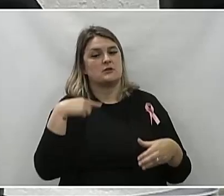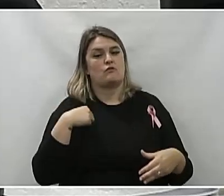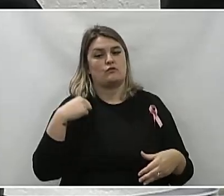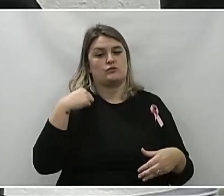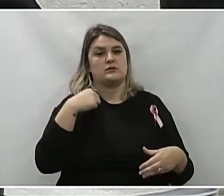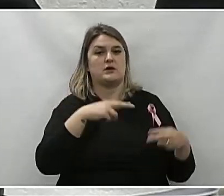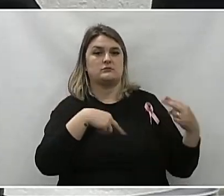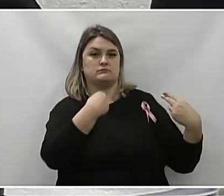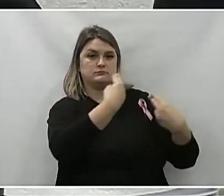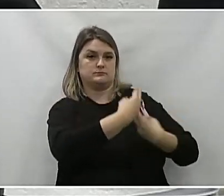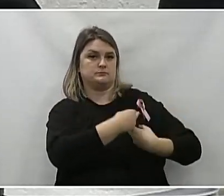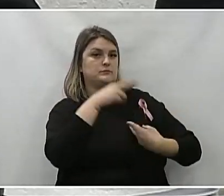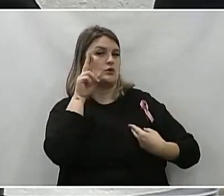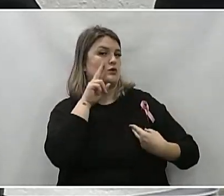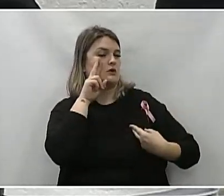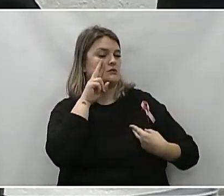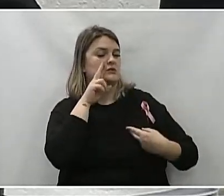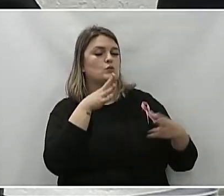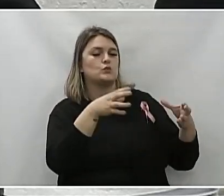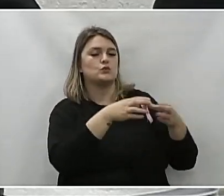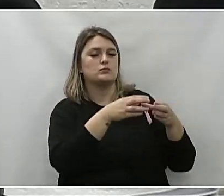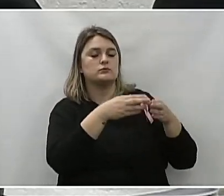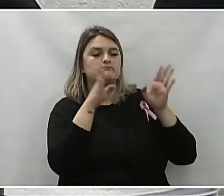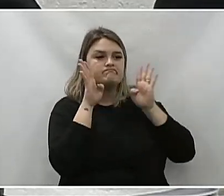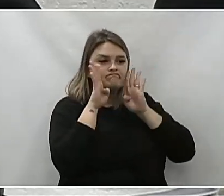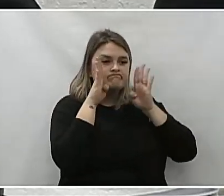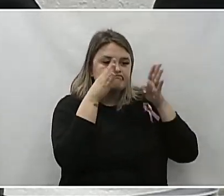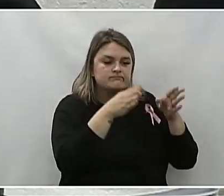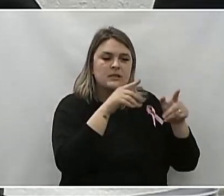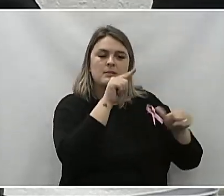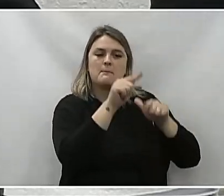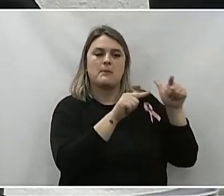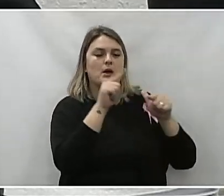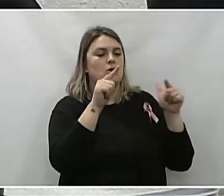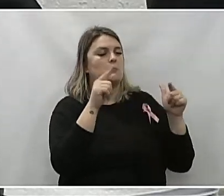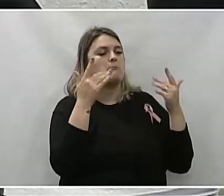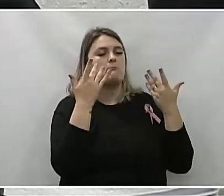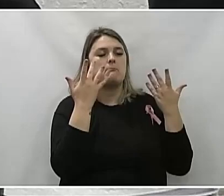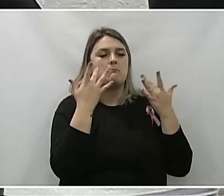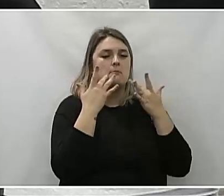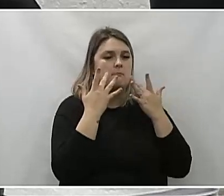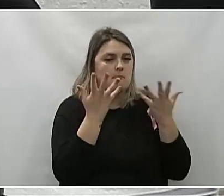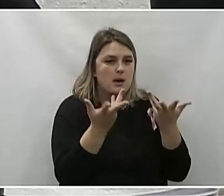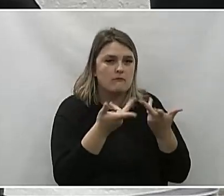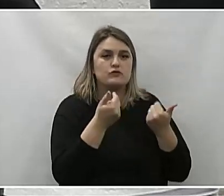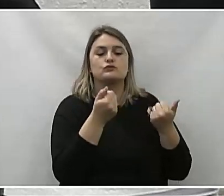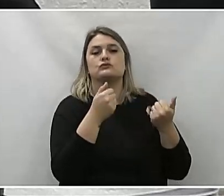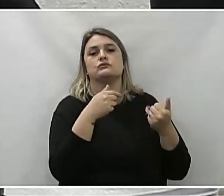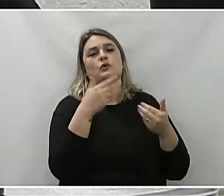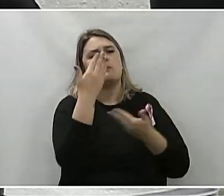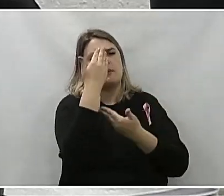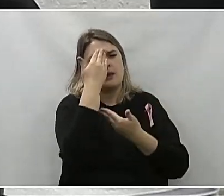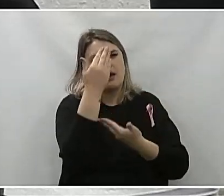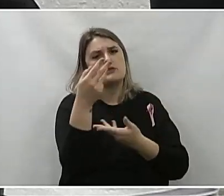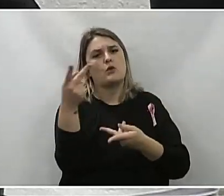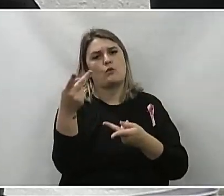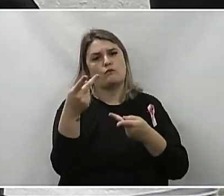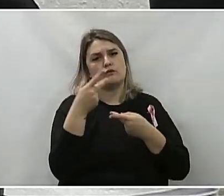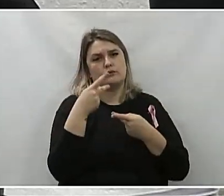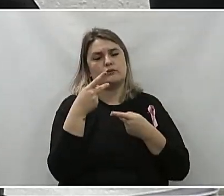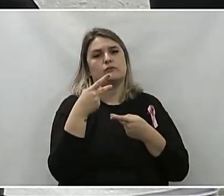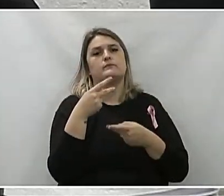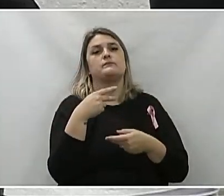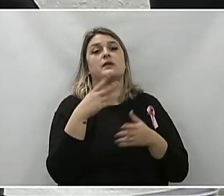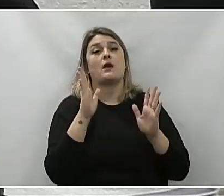voluntárias mulheres que se dedicam essa causa que fazem um trabalho acontecer Muito obrigado Mais Uma Vez pelo convite e também